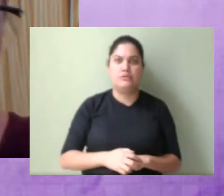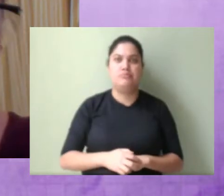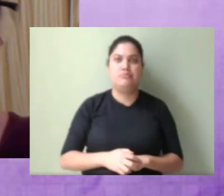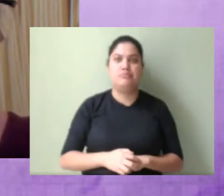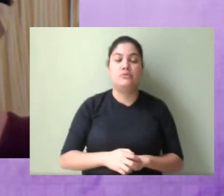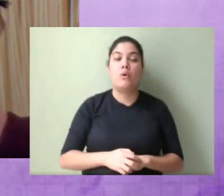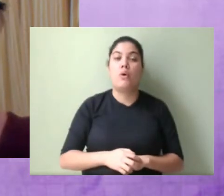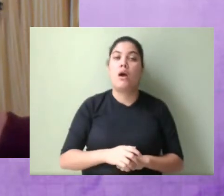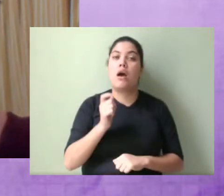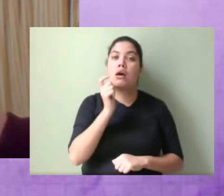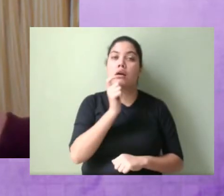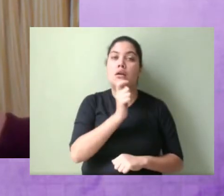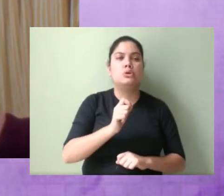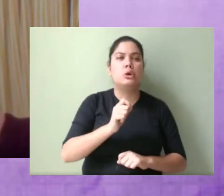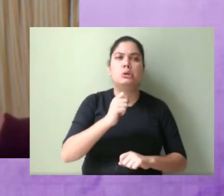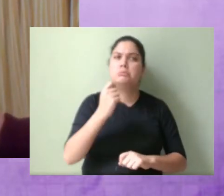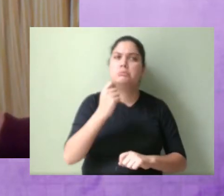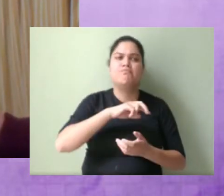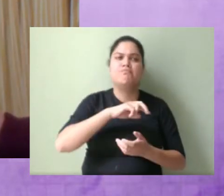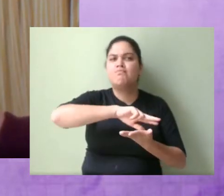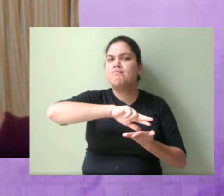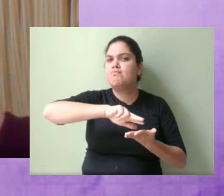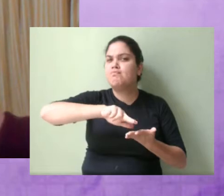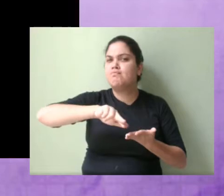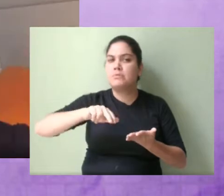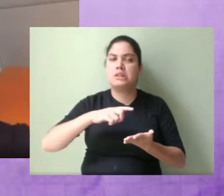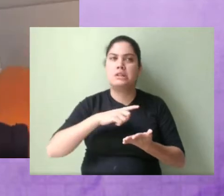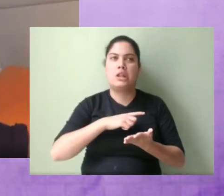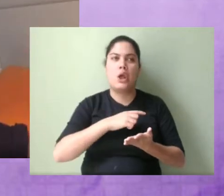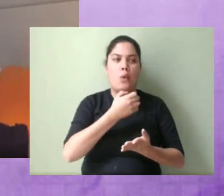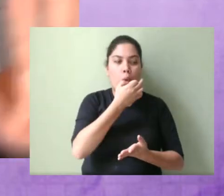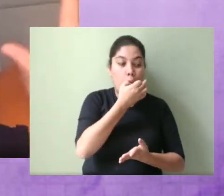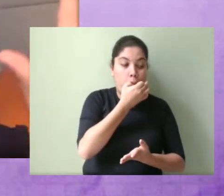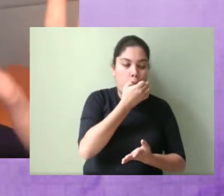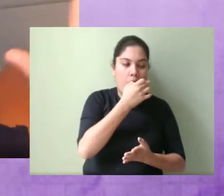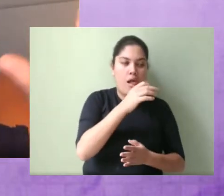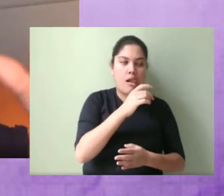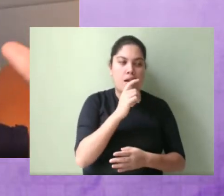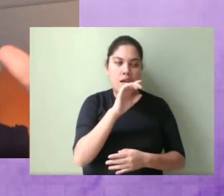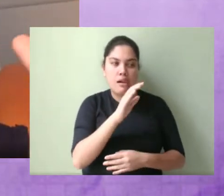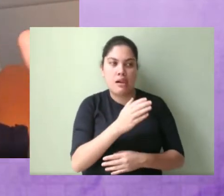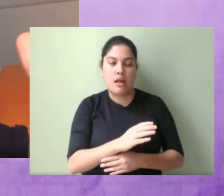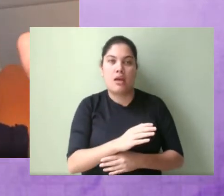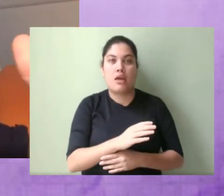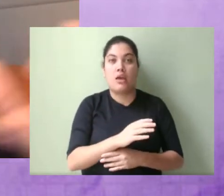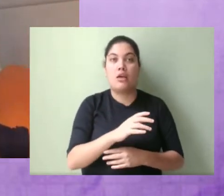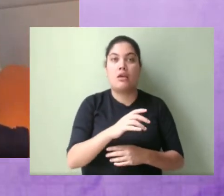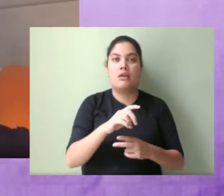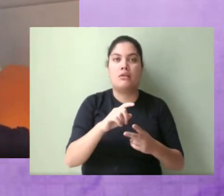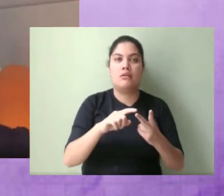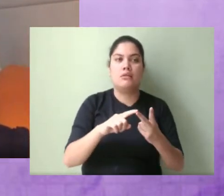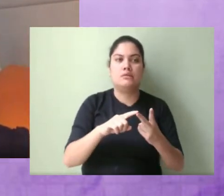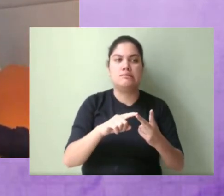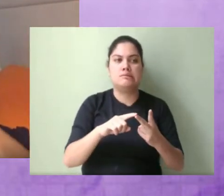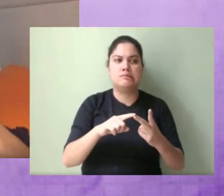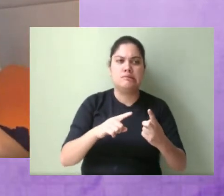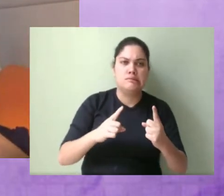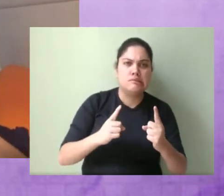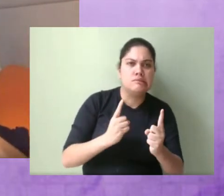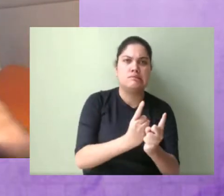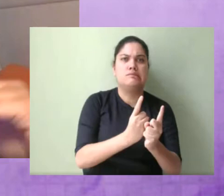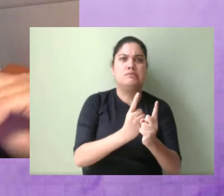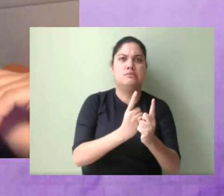um tema tão importante. O assédio tem milhões de braços do que ele pode ser configurado, né? Desde